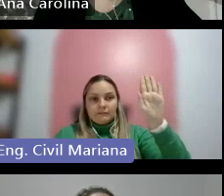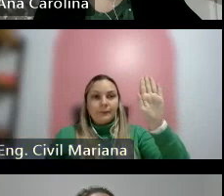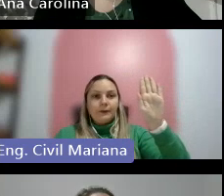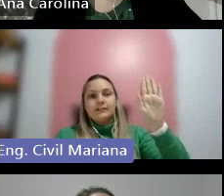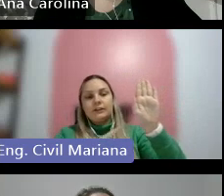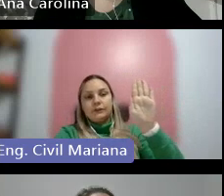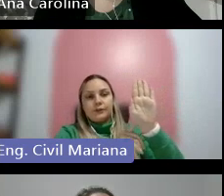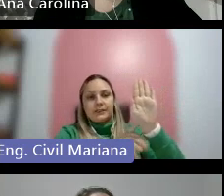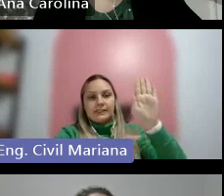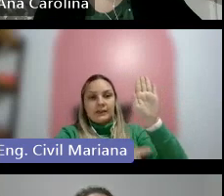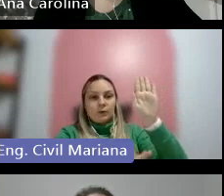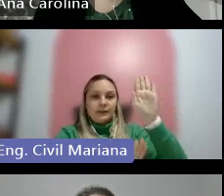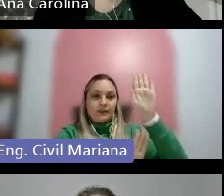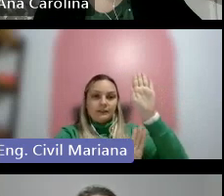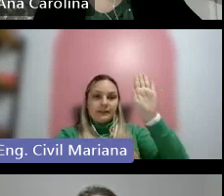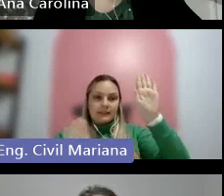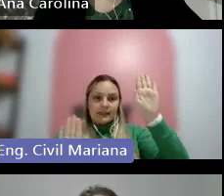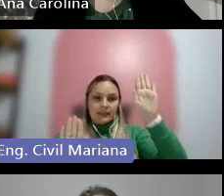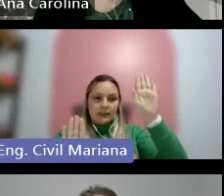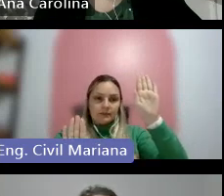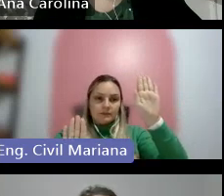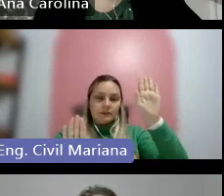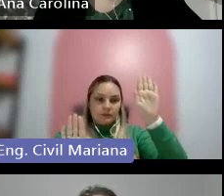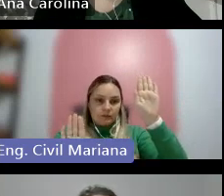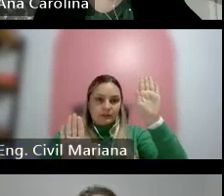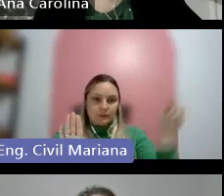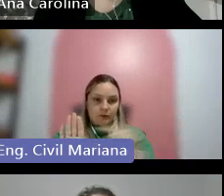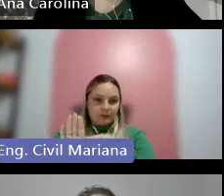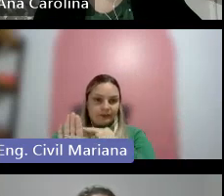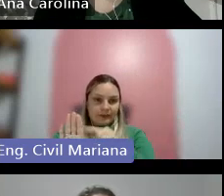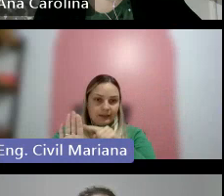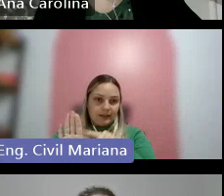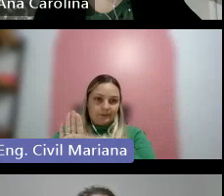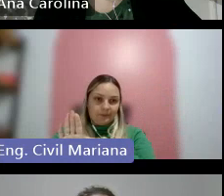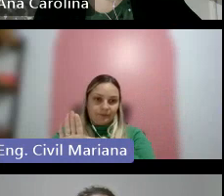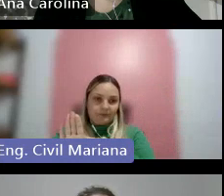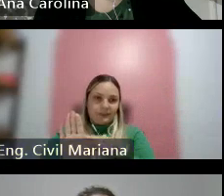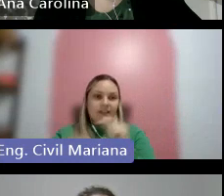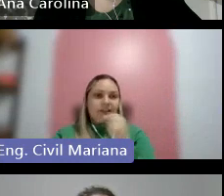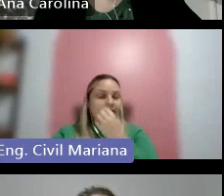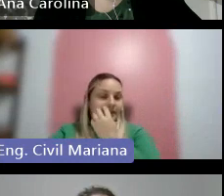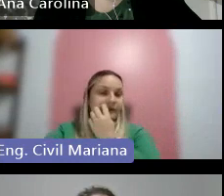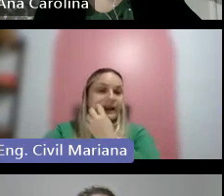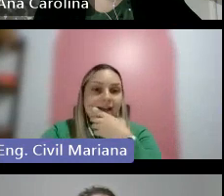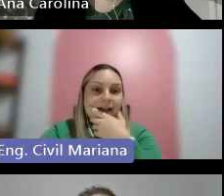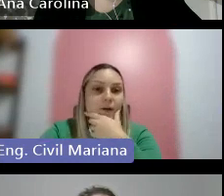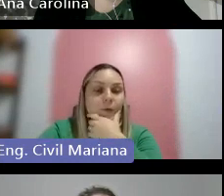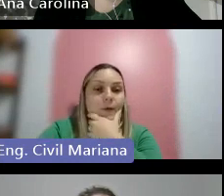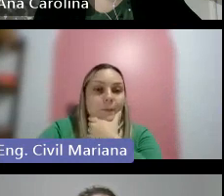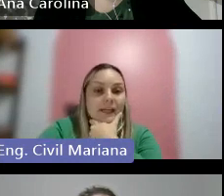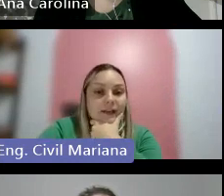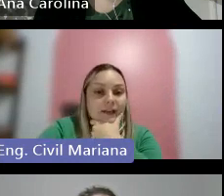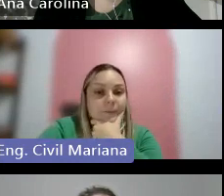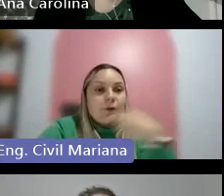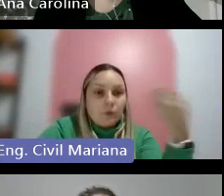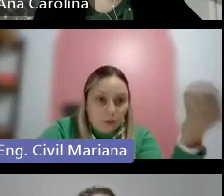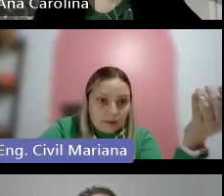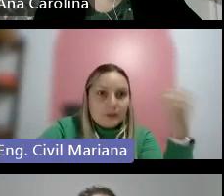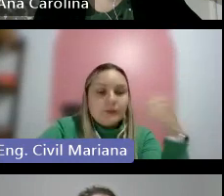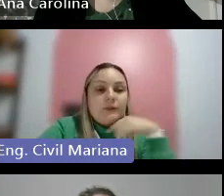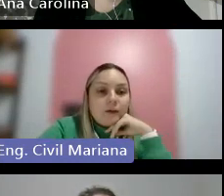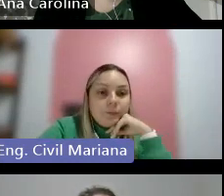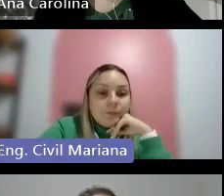espaço. Depois, na hora que foi fazer, o pedreiro fez aqui. No as-built vai ficar aqui. Então, é legal